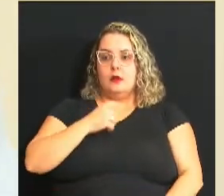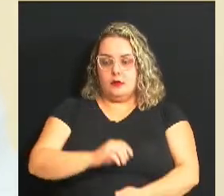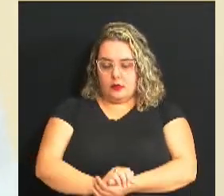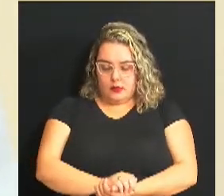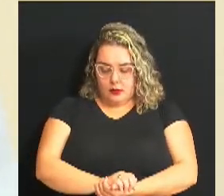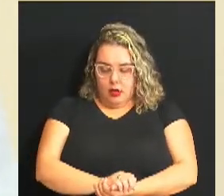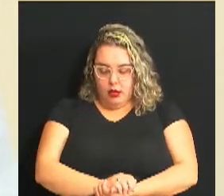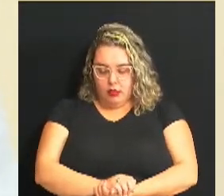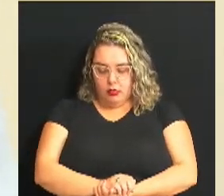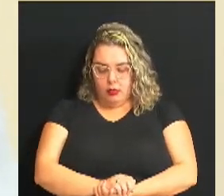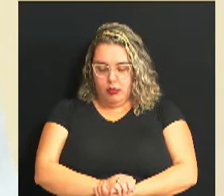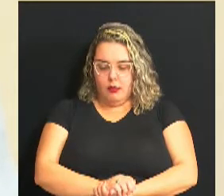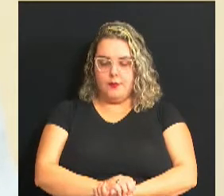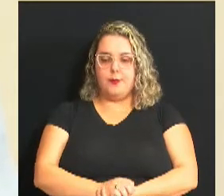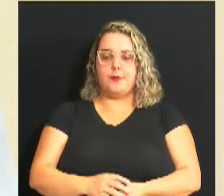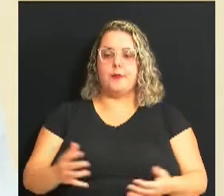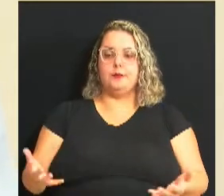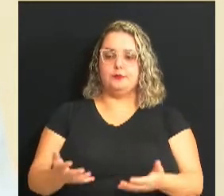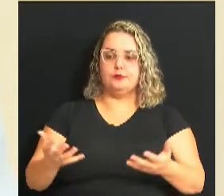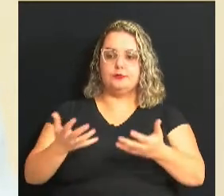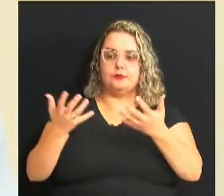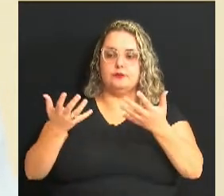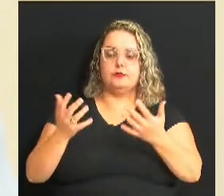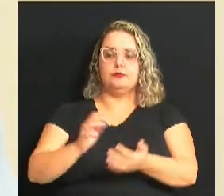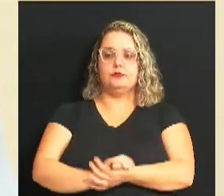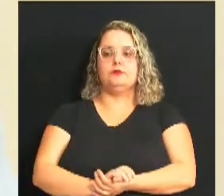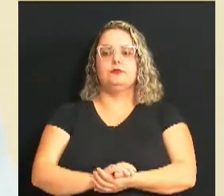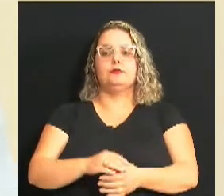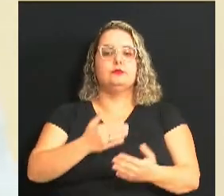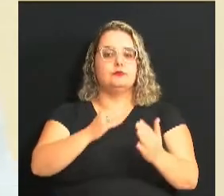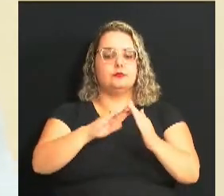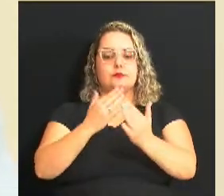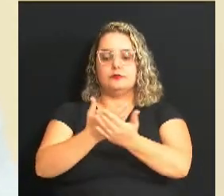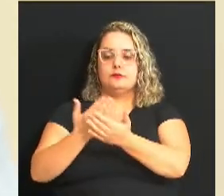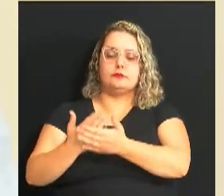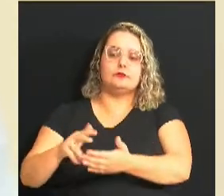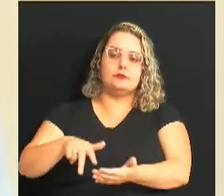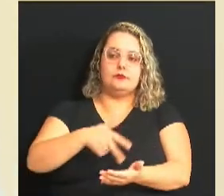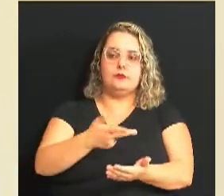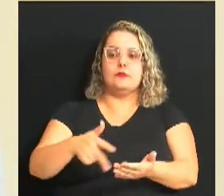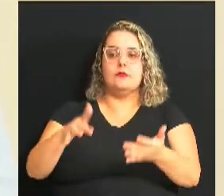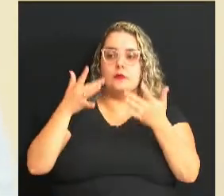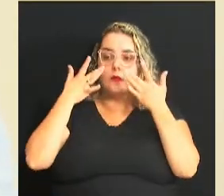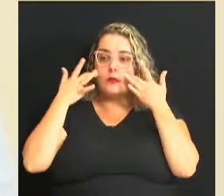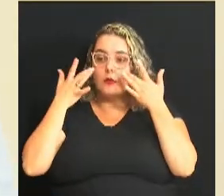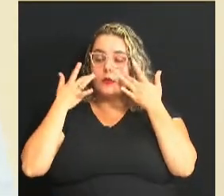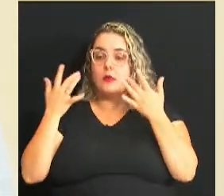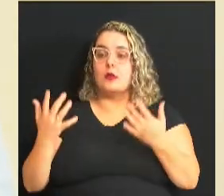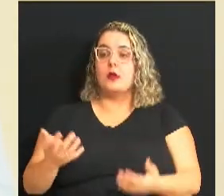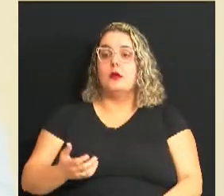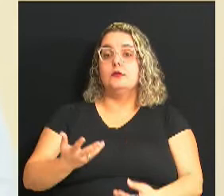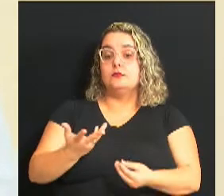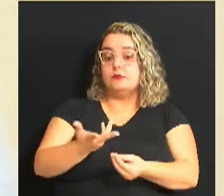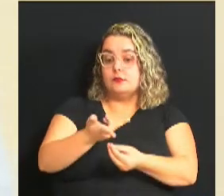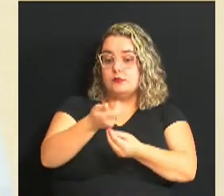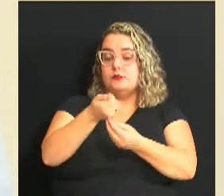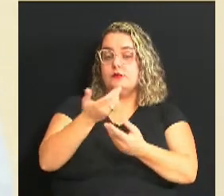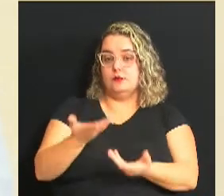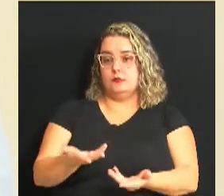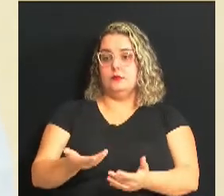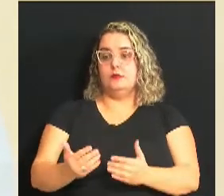de iniciativas de escolas de dança, escolas de teatro, escolas de arte, que desenvolvem